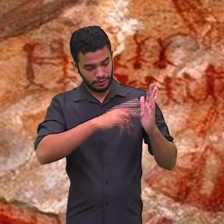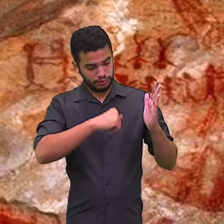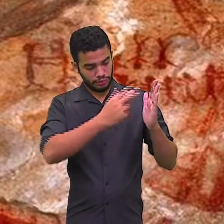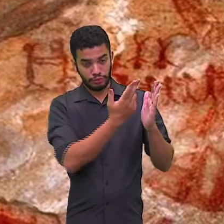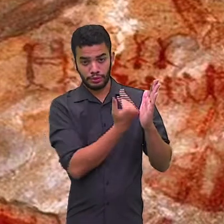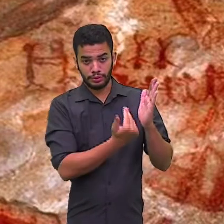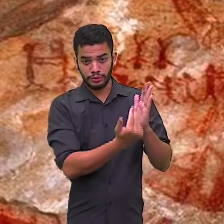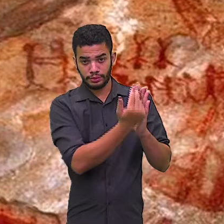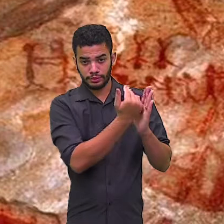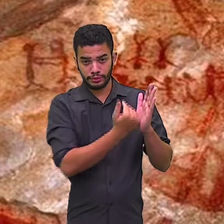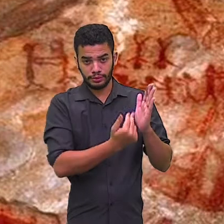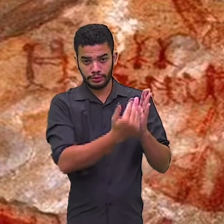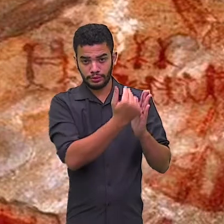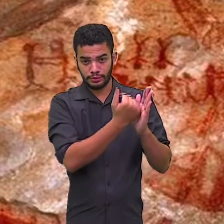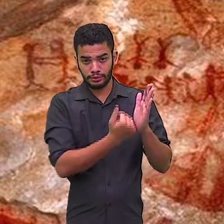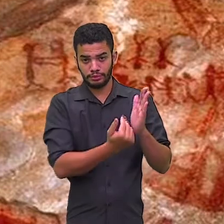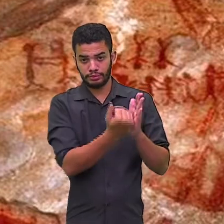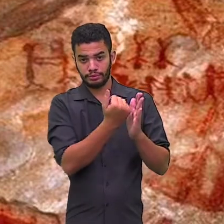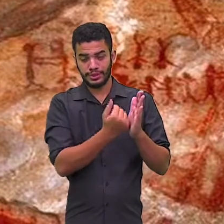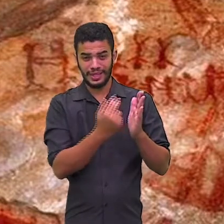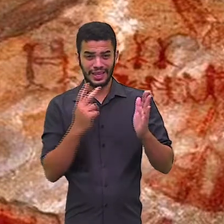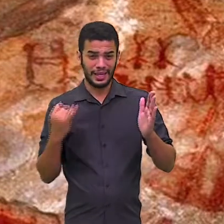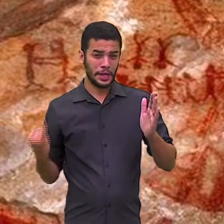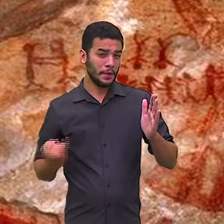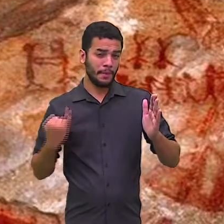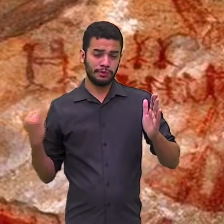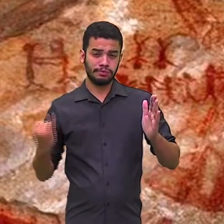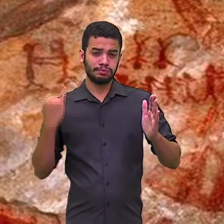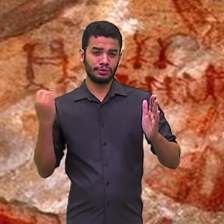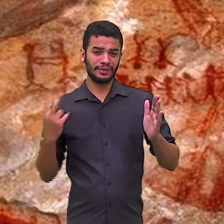são monumentos de valor